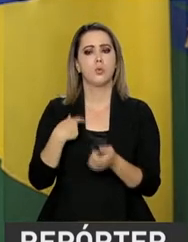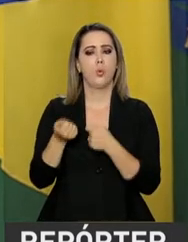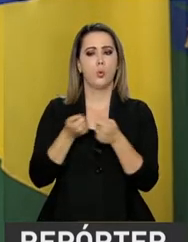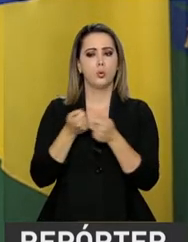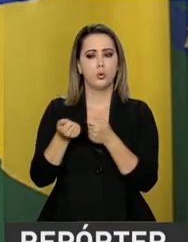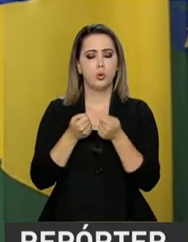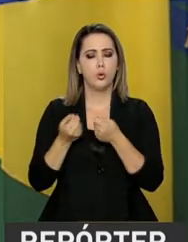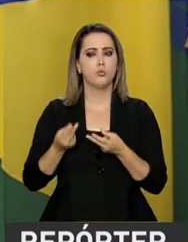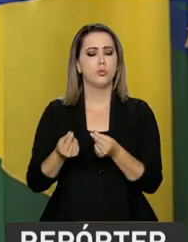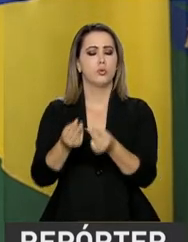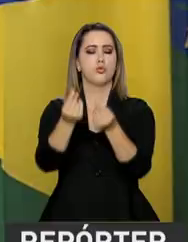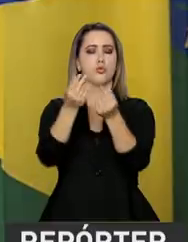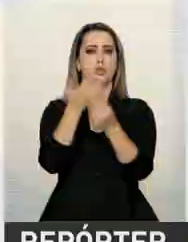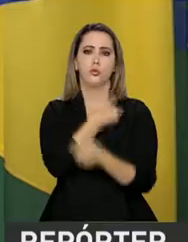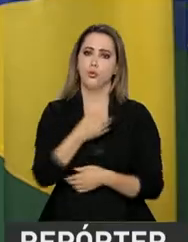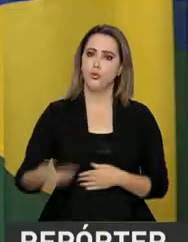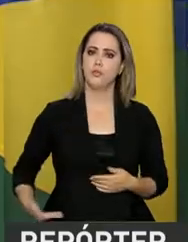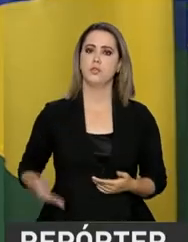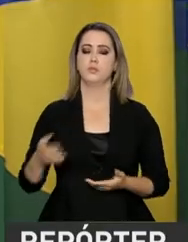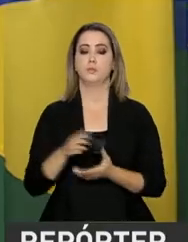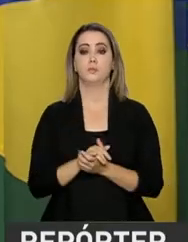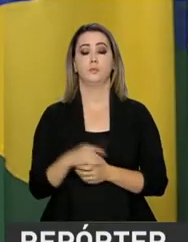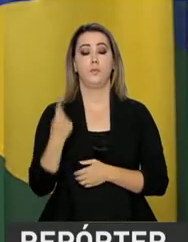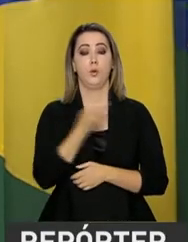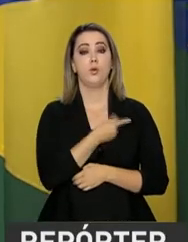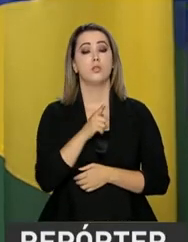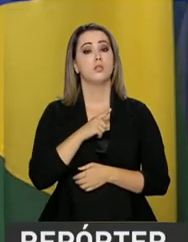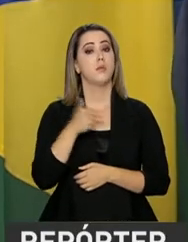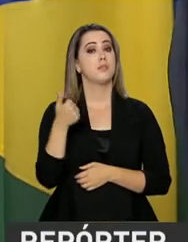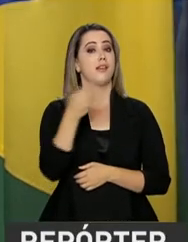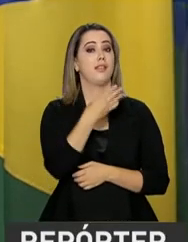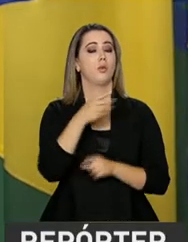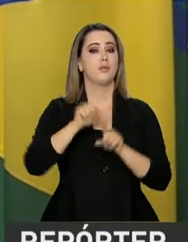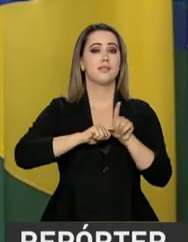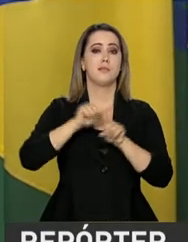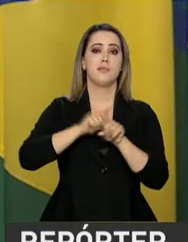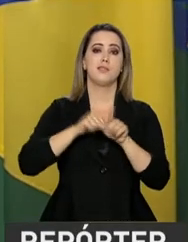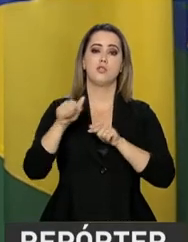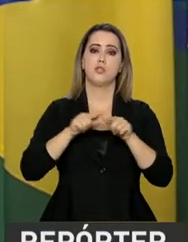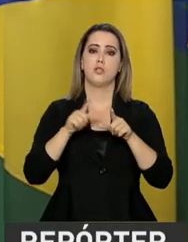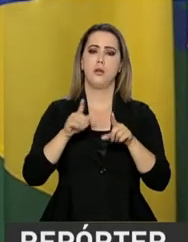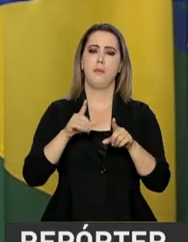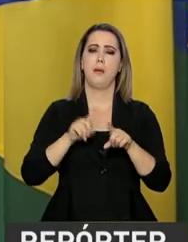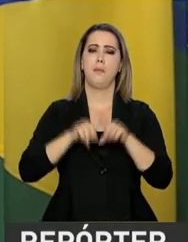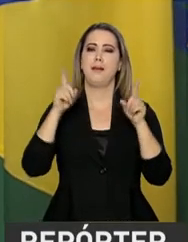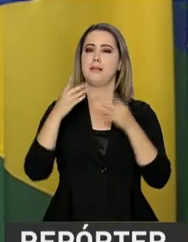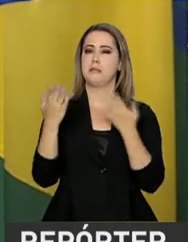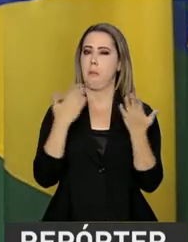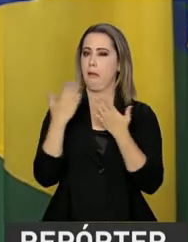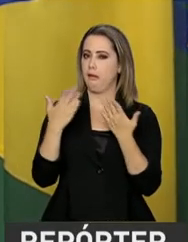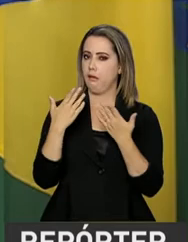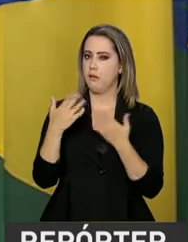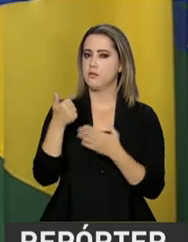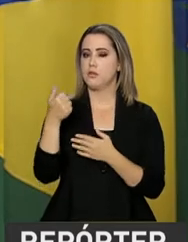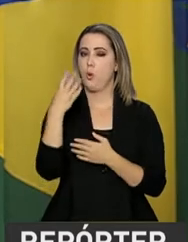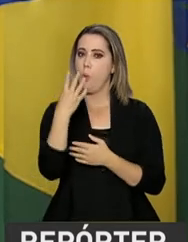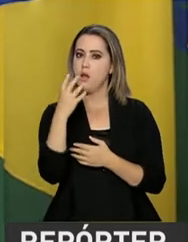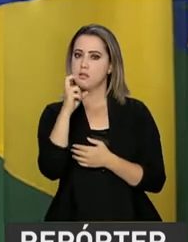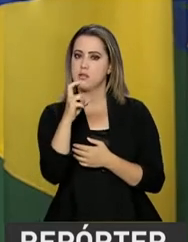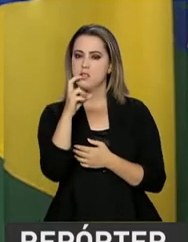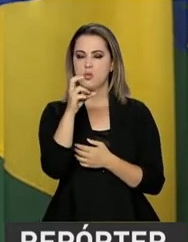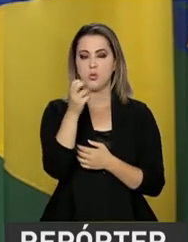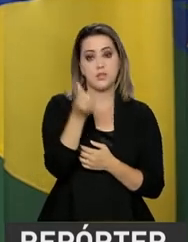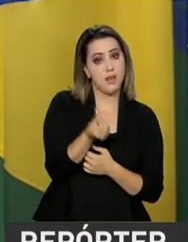das contas públicas estamos com 14 meses mas é como se tivéssemos quatro cinco seis anos de governo